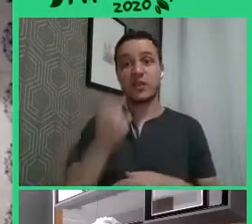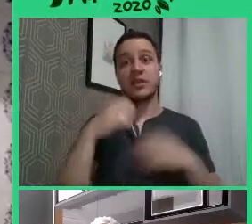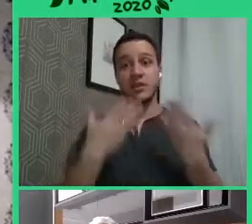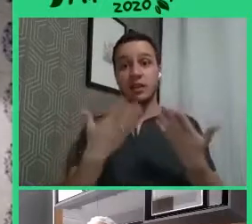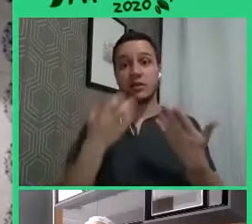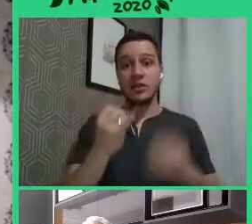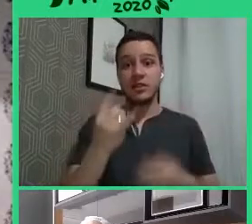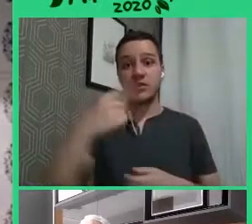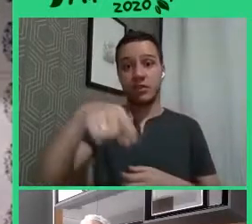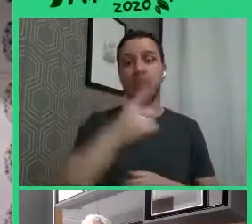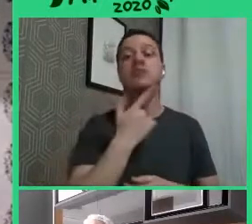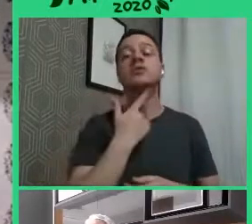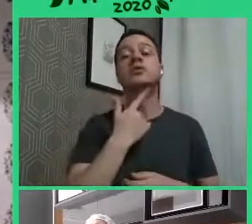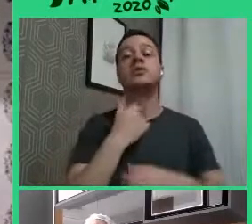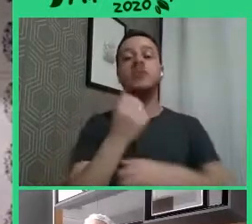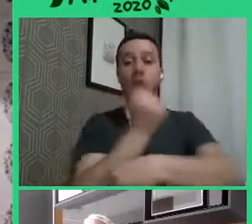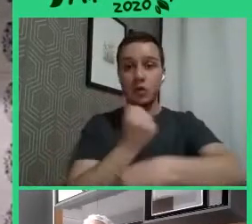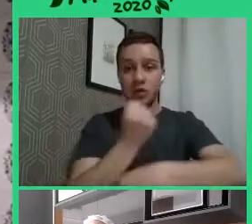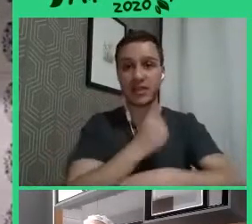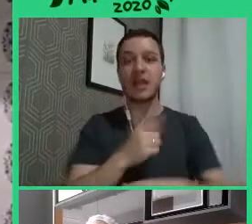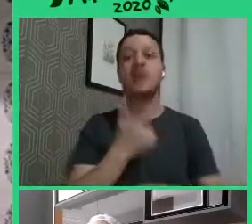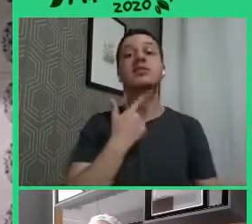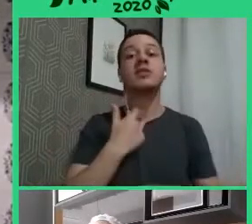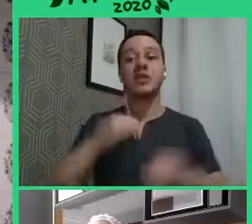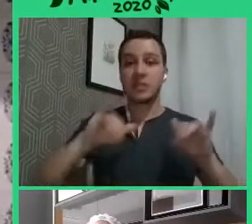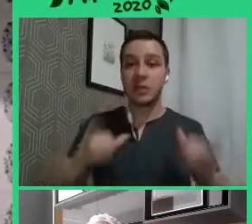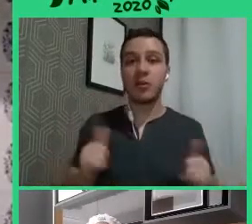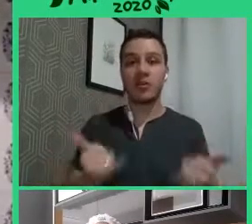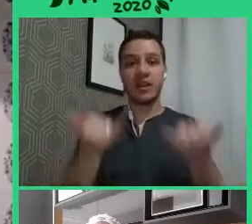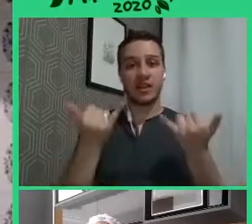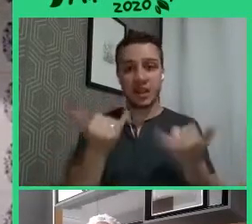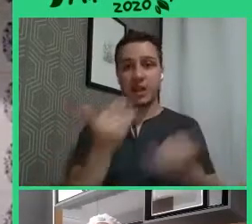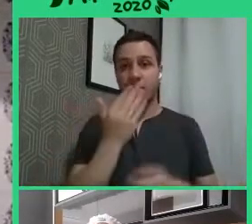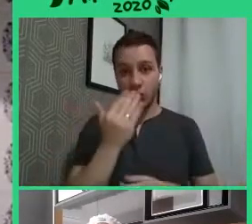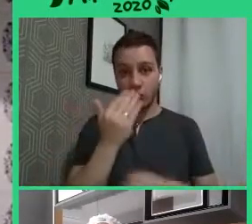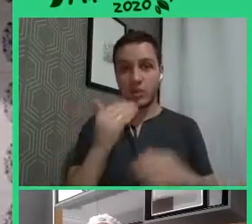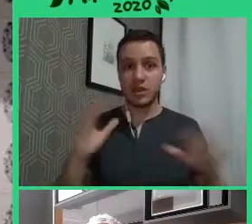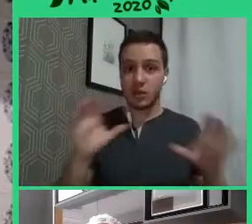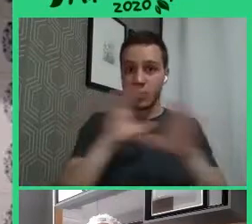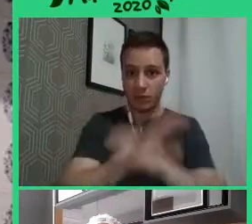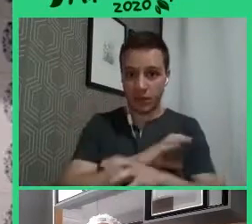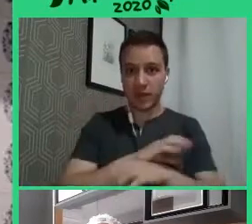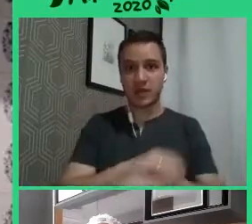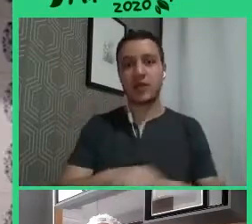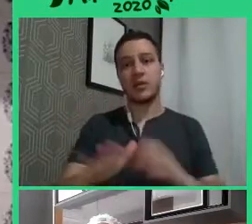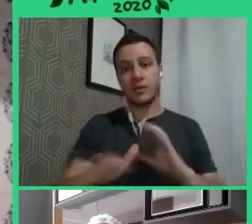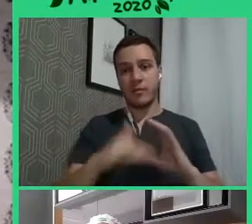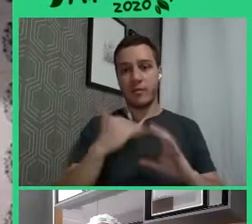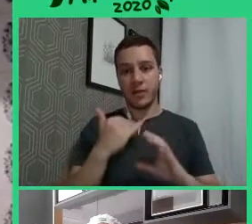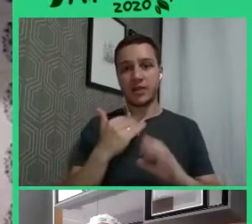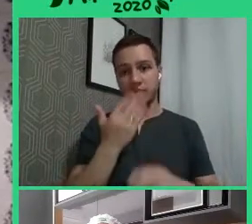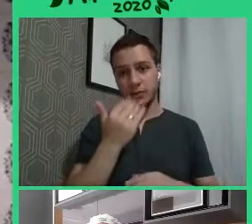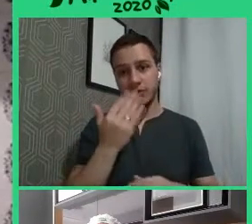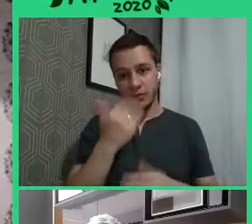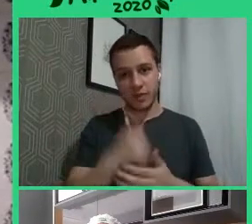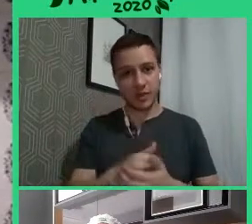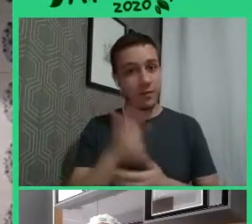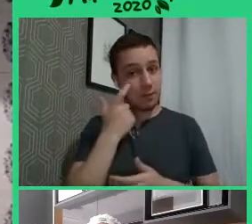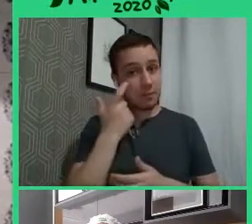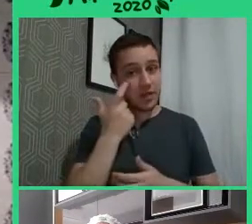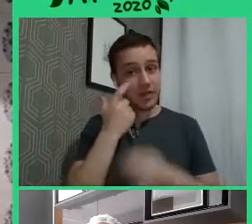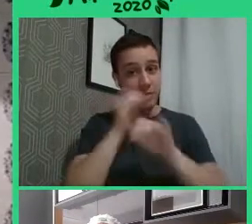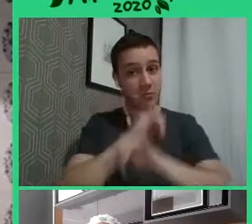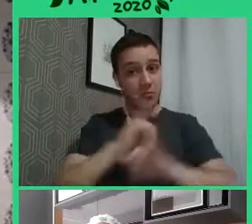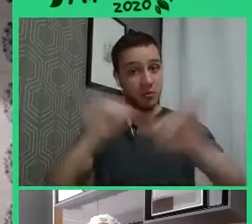esse gosto pelo aproveitamento integral, envia sua receita para a gente. Quem sabe a sua receita não é divulgada, né,